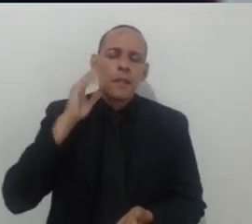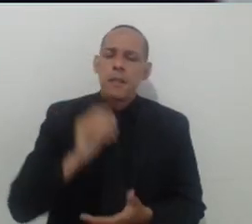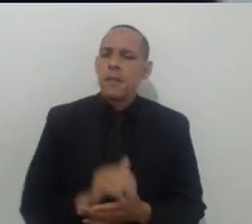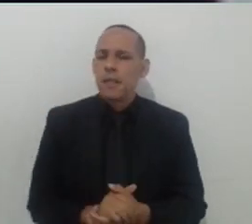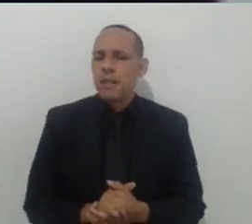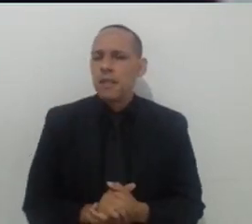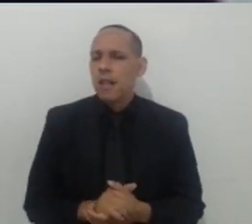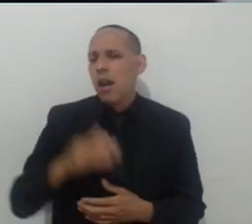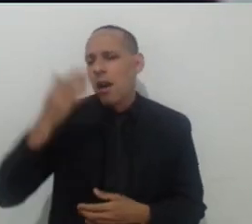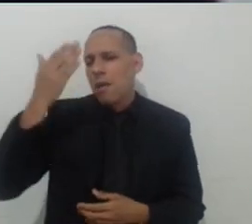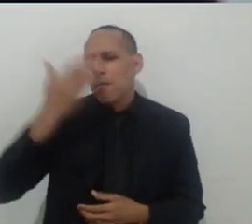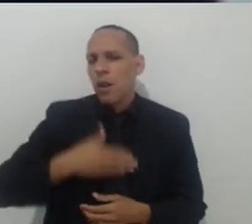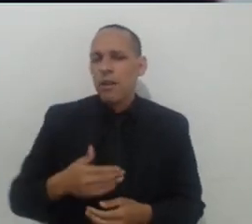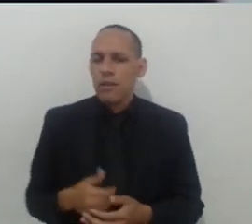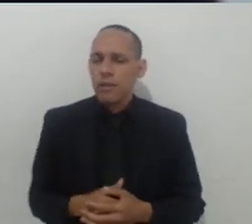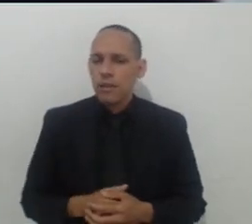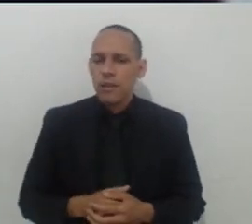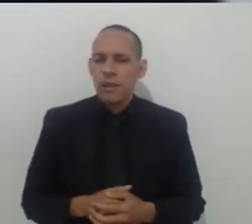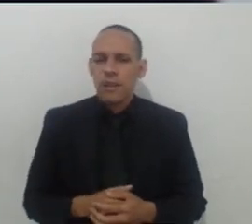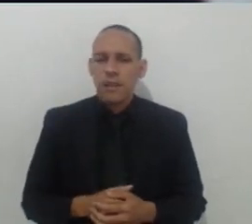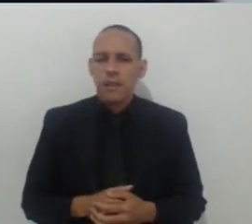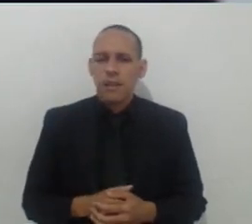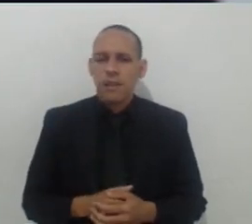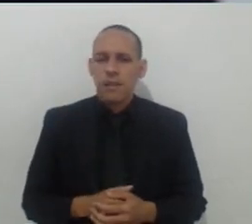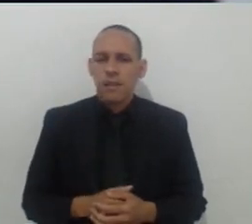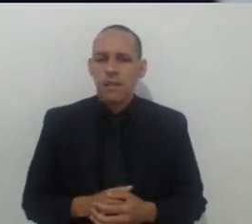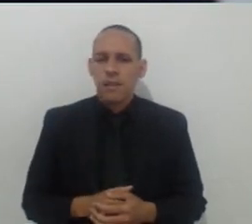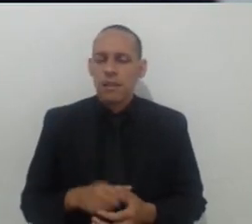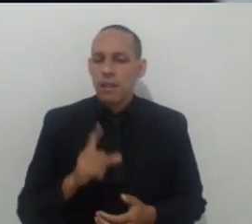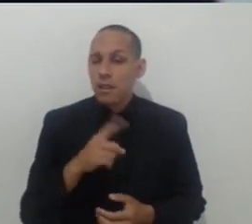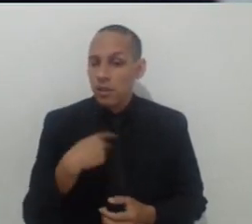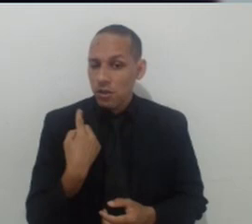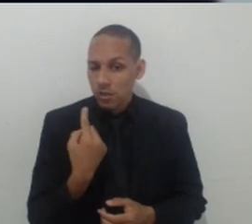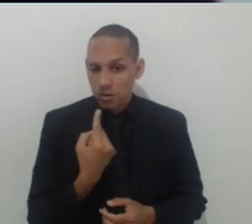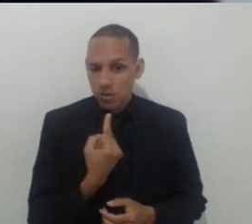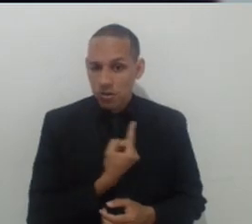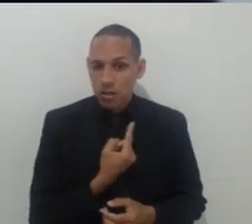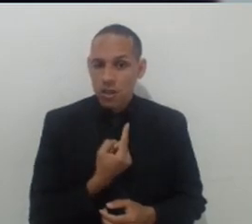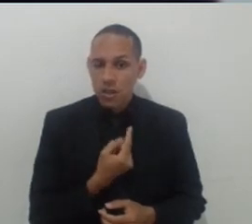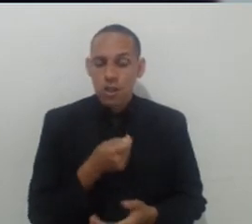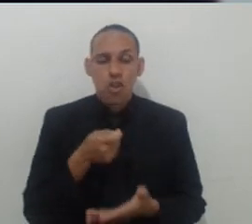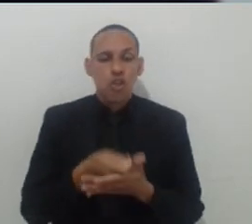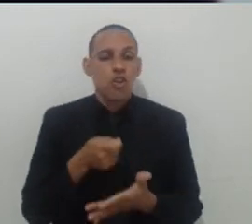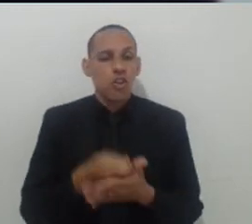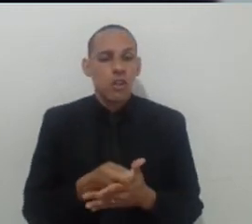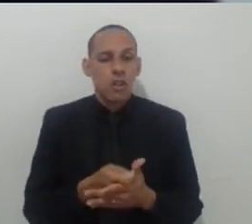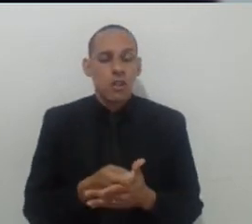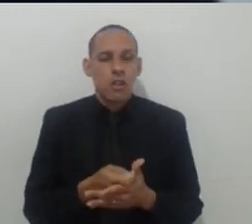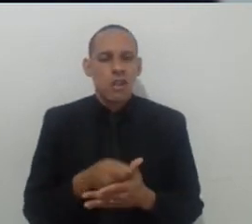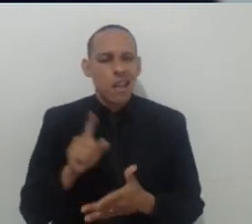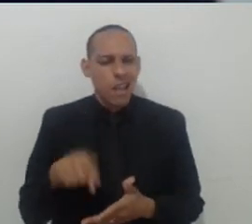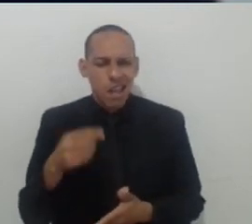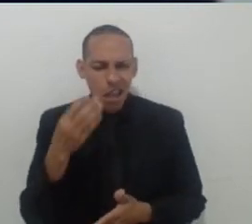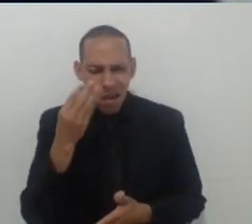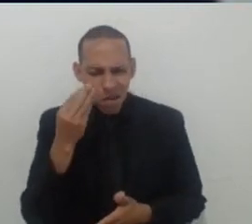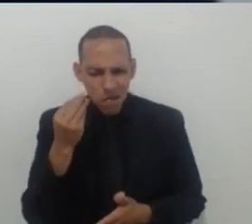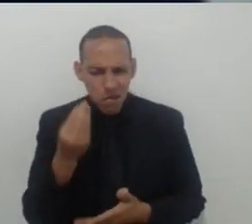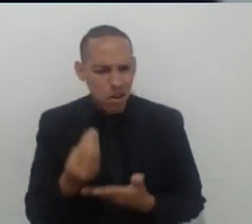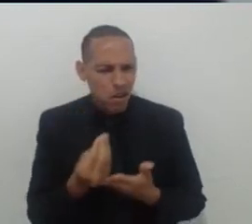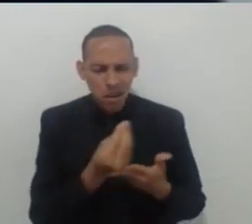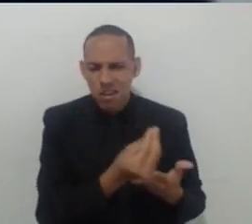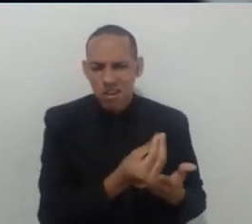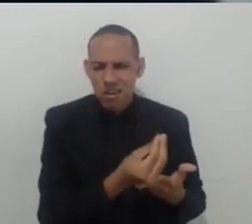prova nós estaríamos a exigir? Uma fotografia da entrega ao